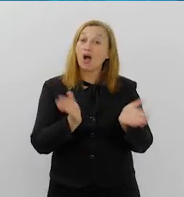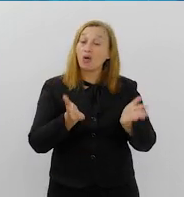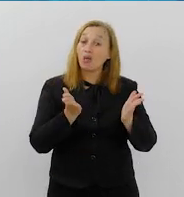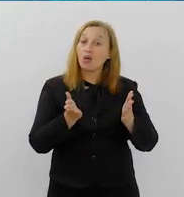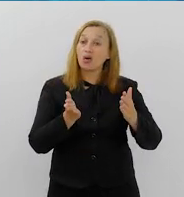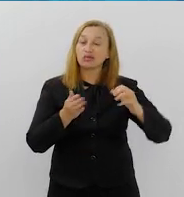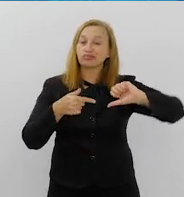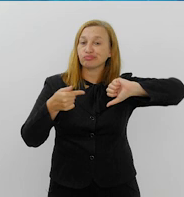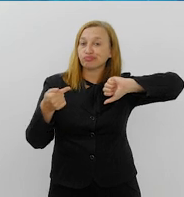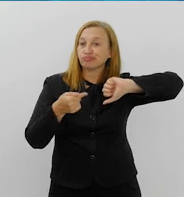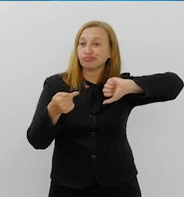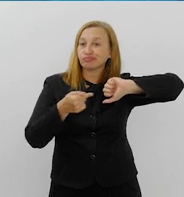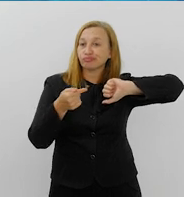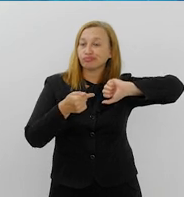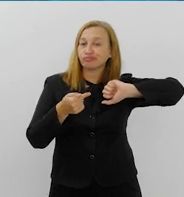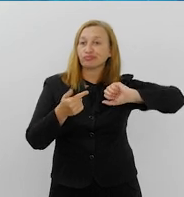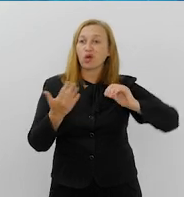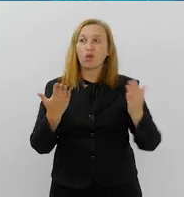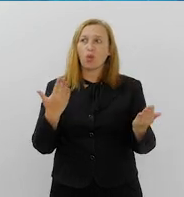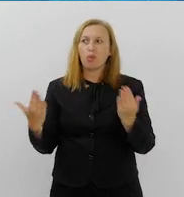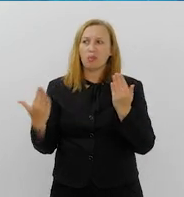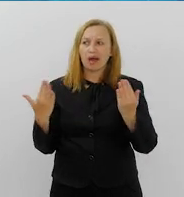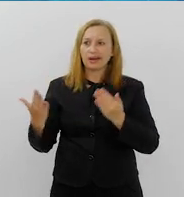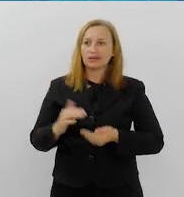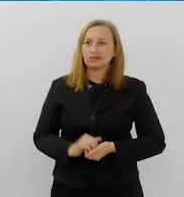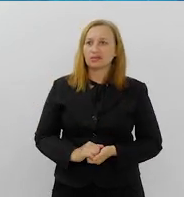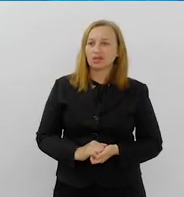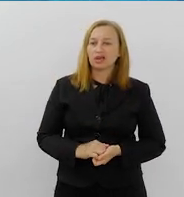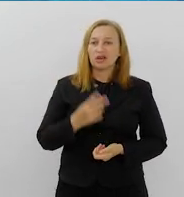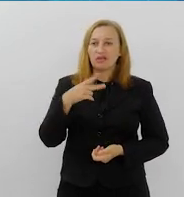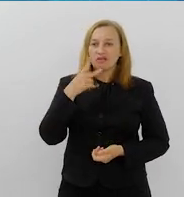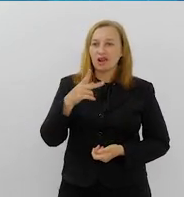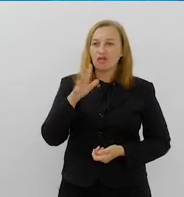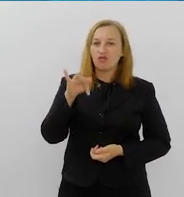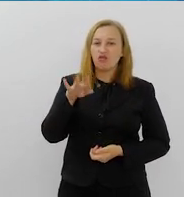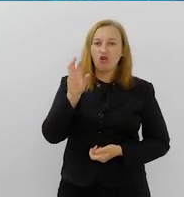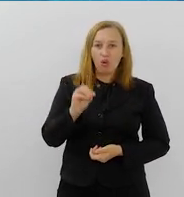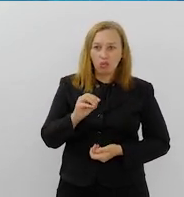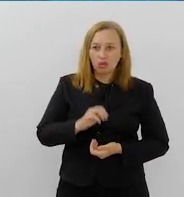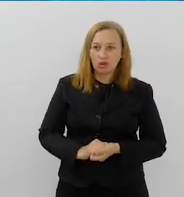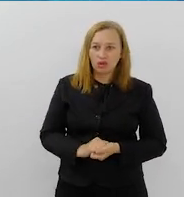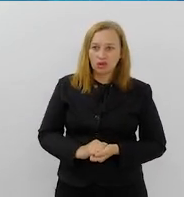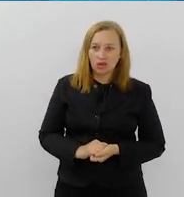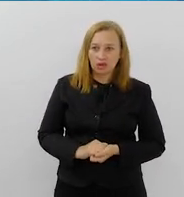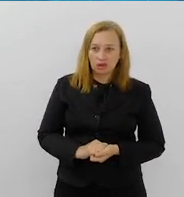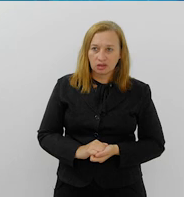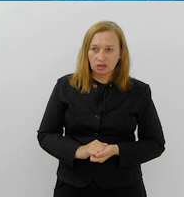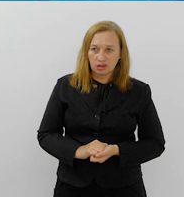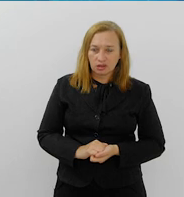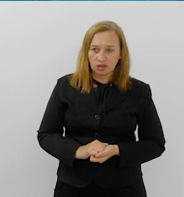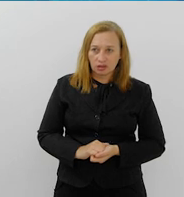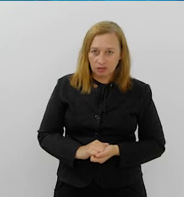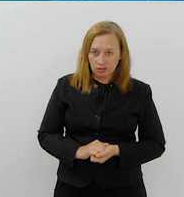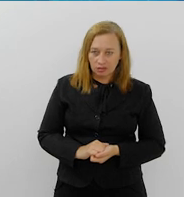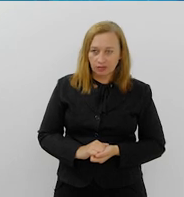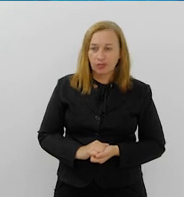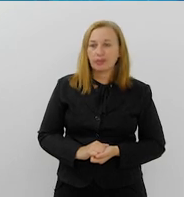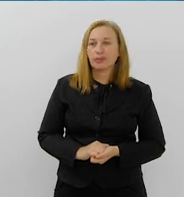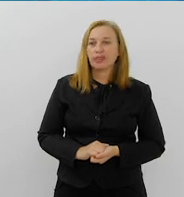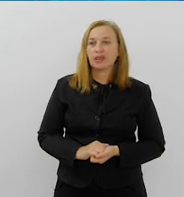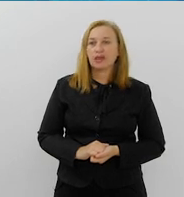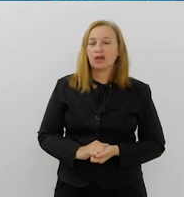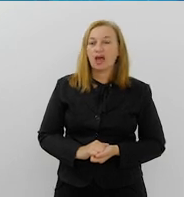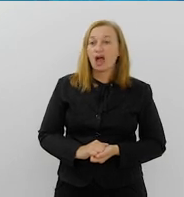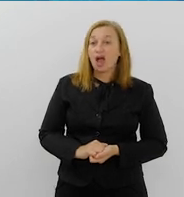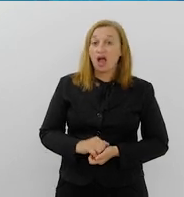né? Comparação excessiva. Vocês já devem ter ouvido falar do FOMO, que é Fear of Missing